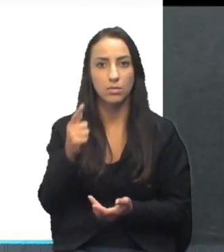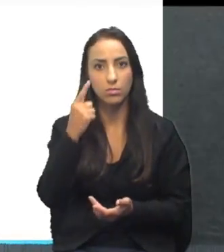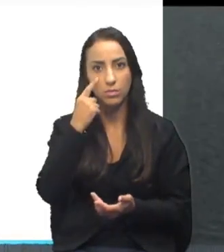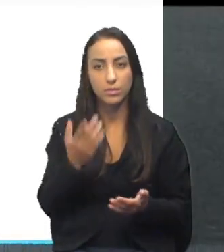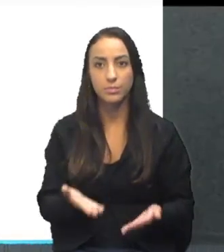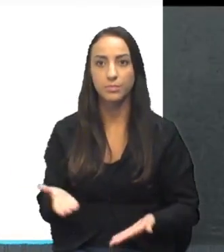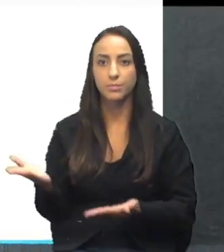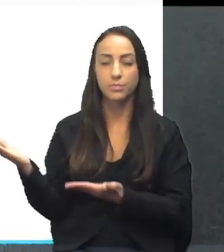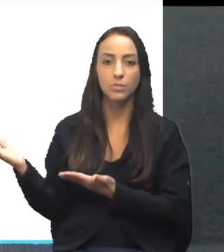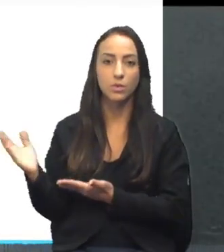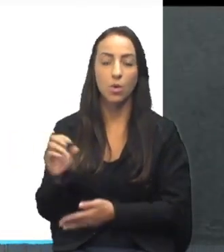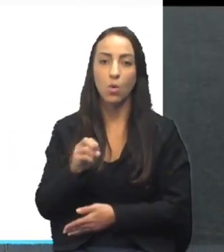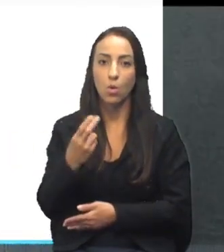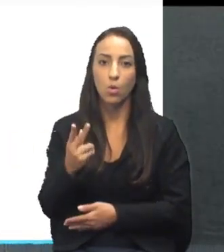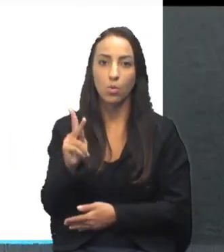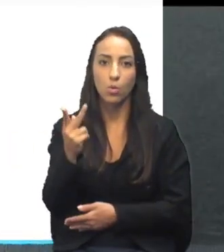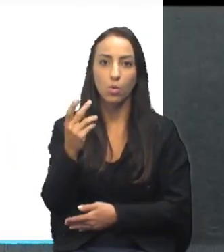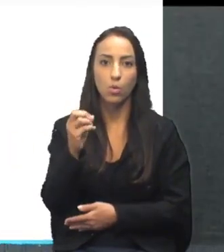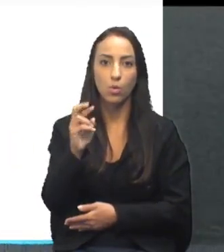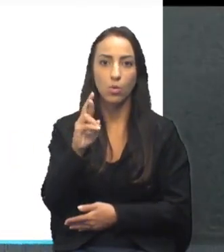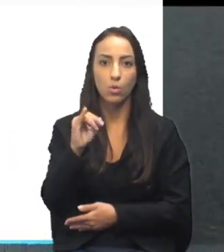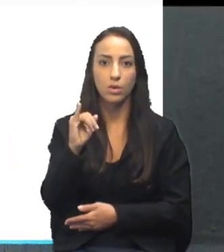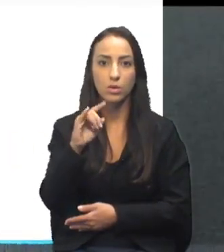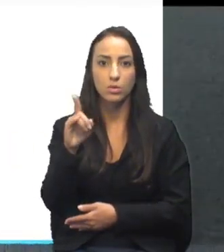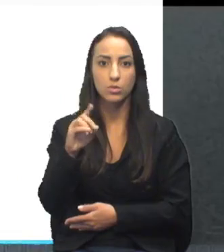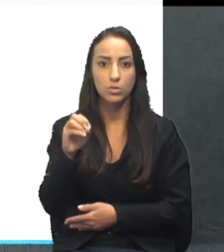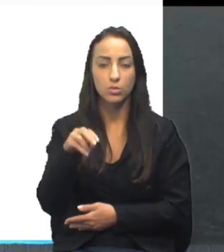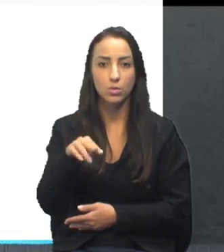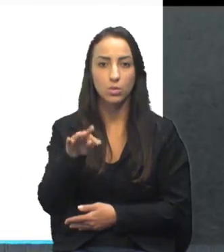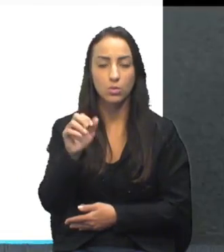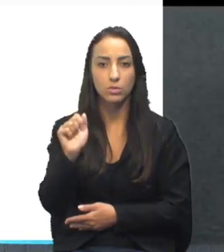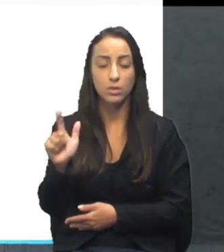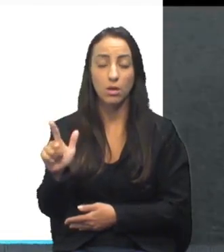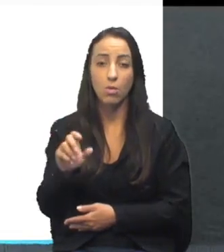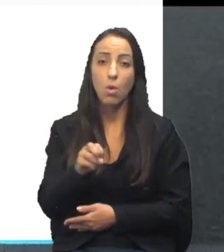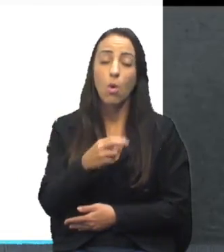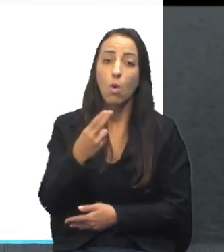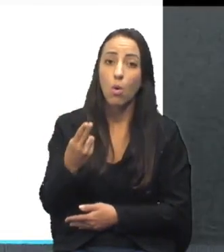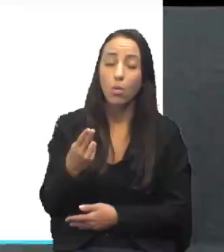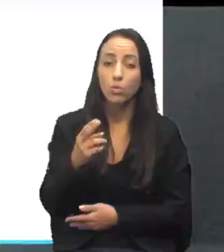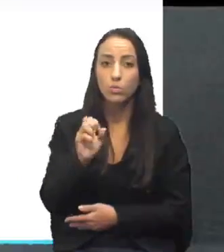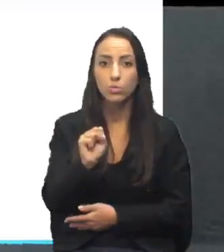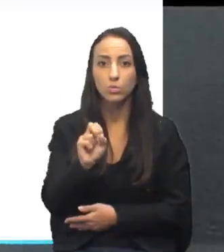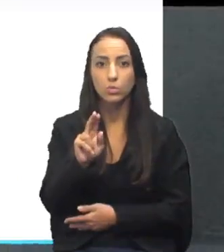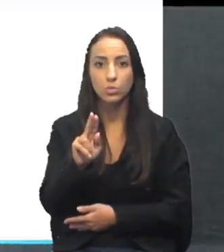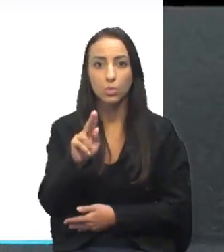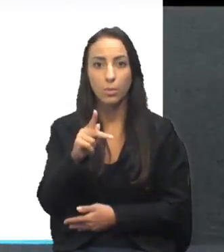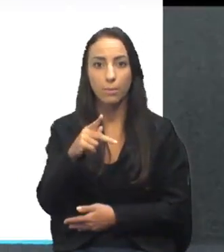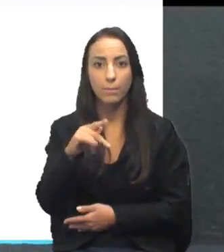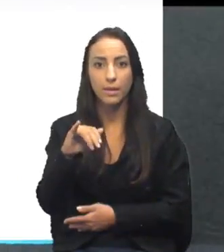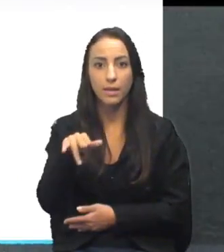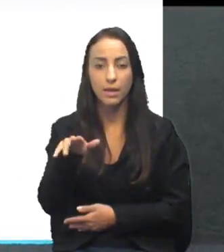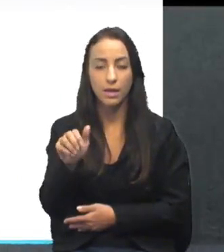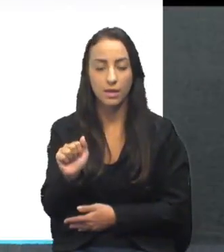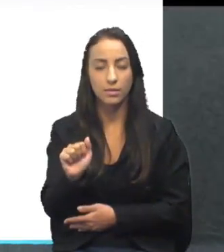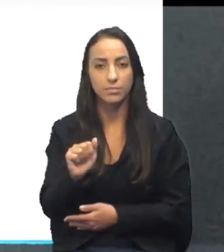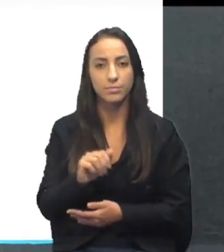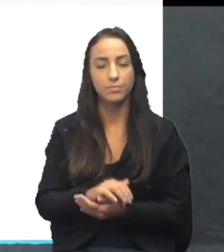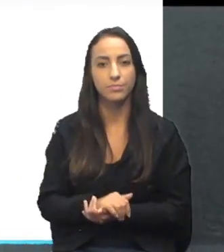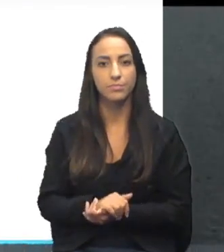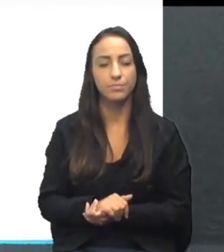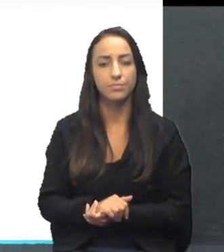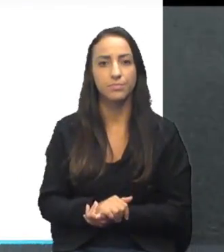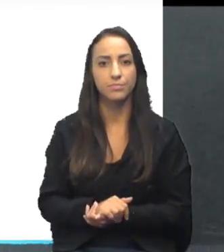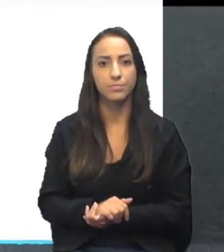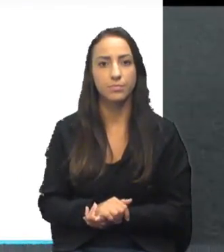de decúbito horizontal, ou então posição supina. Esse tipo de